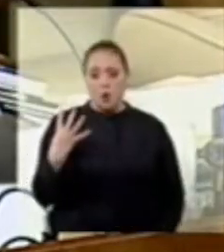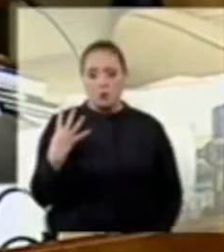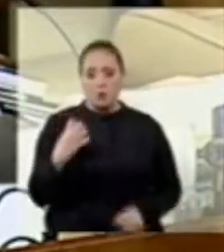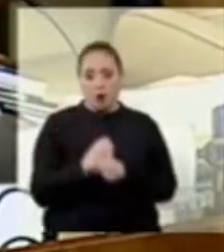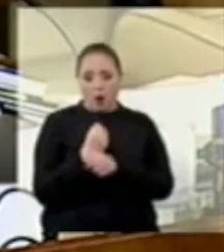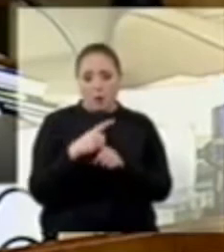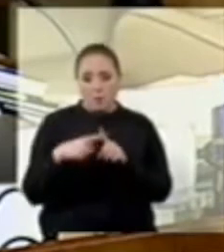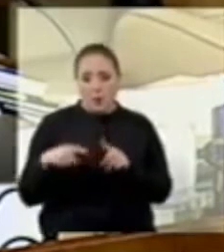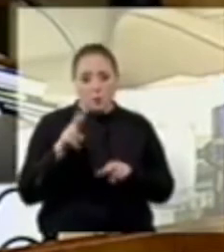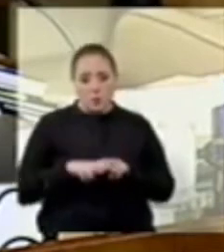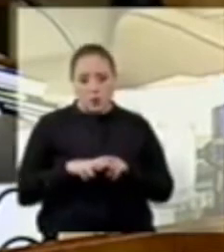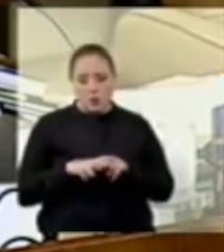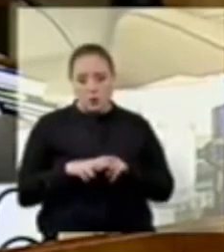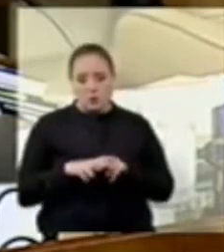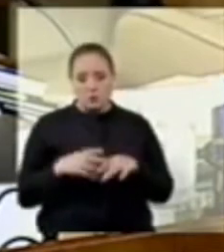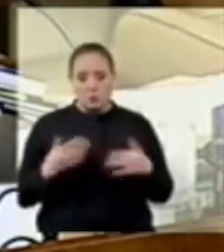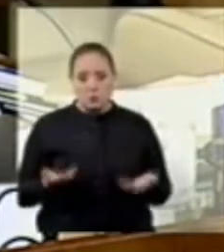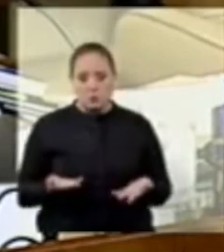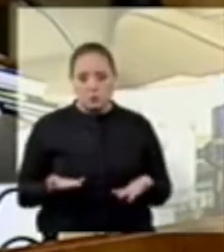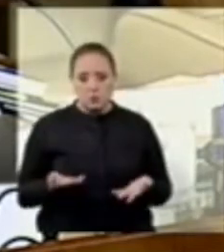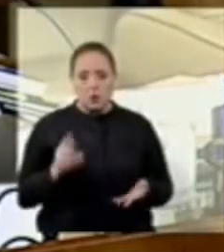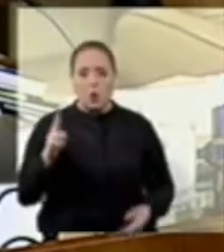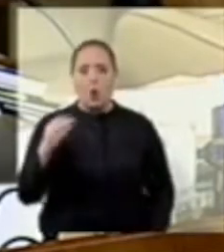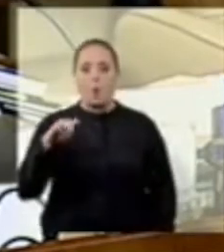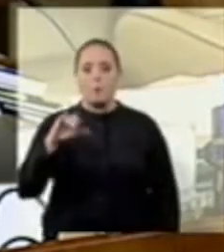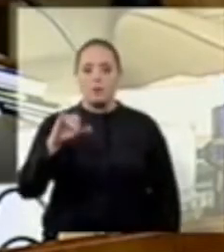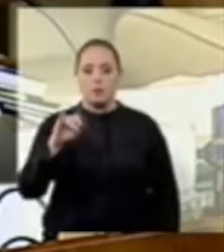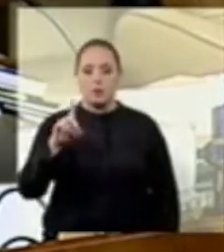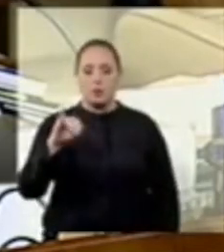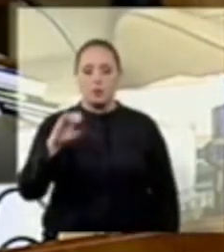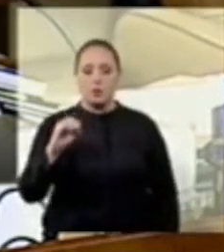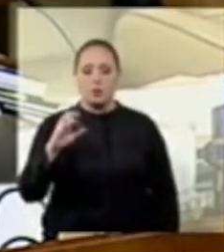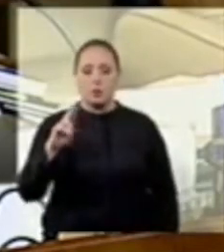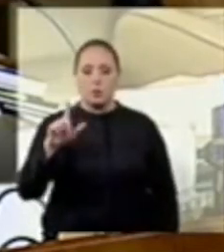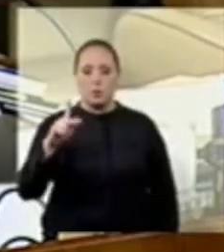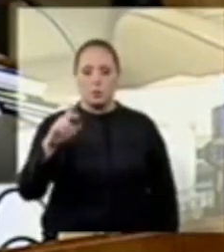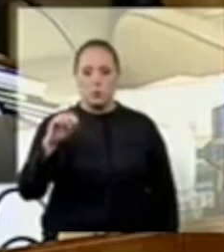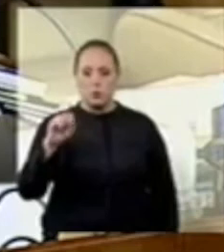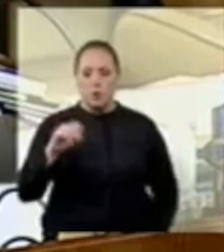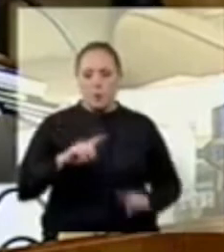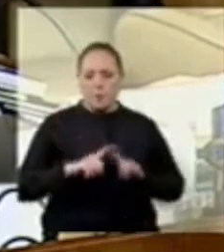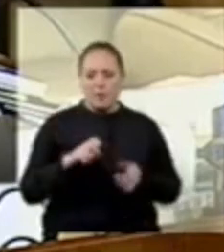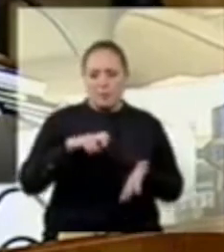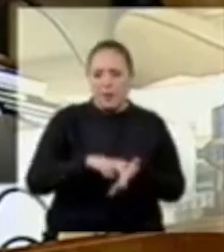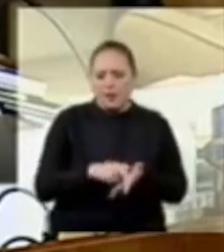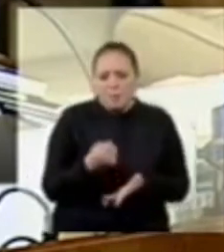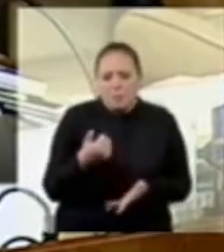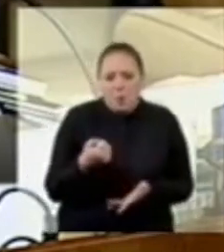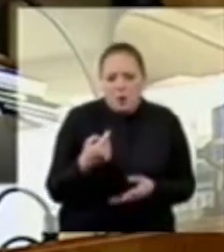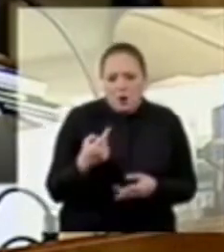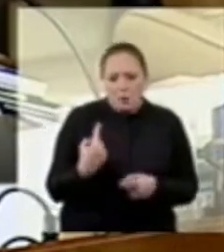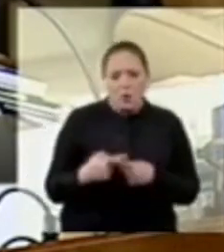prisão por homicídio culposo pena relativamente modesta pela morte de três pessoas